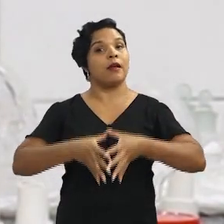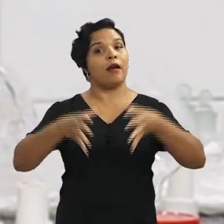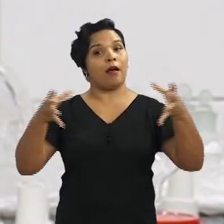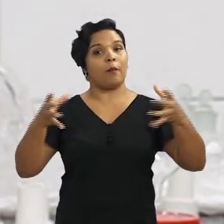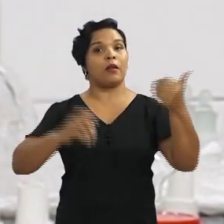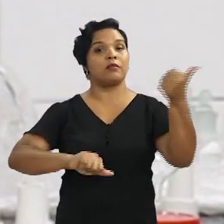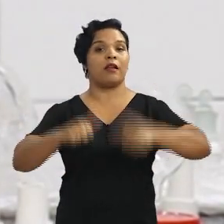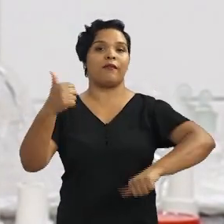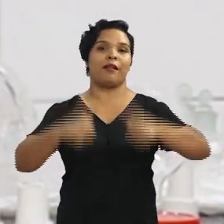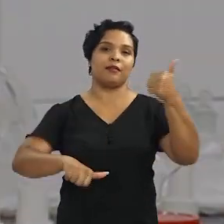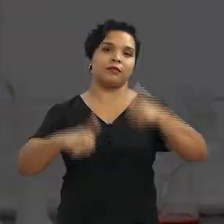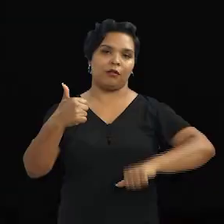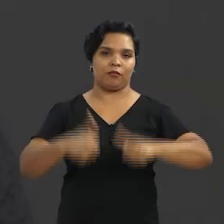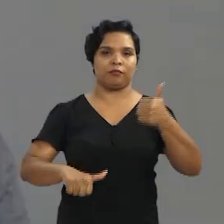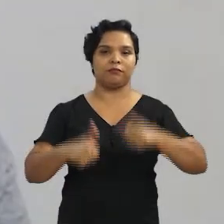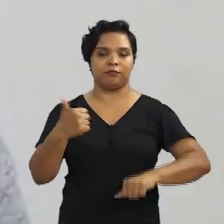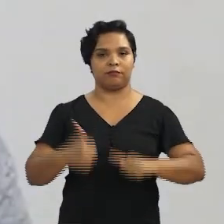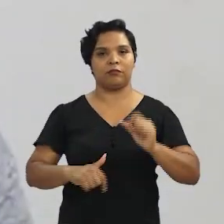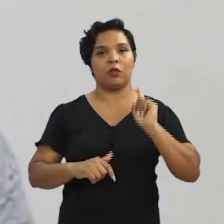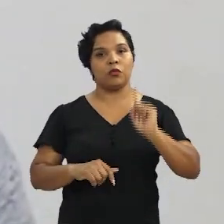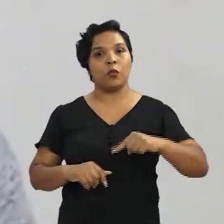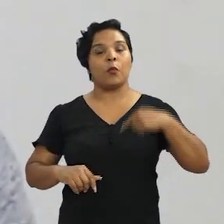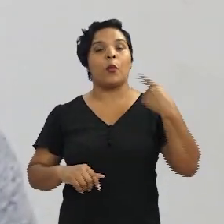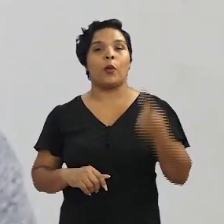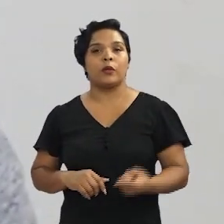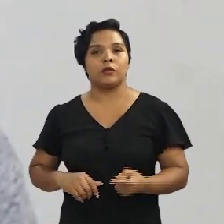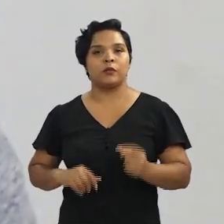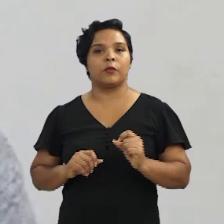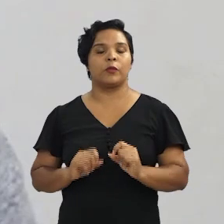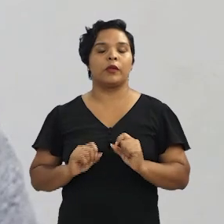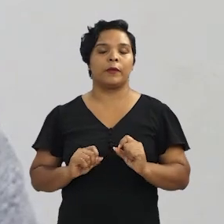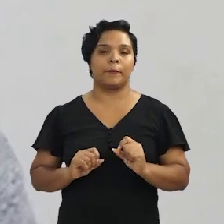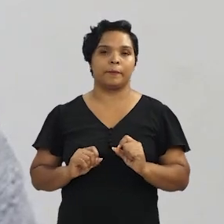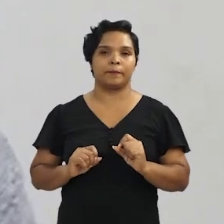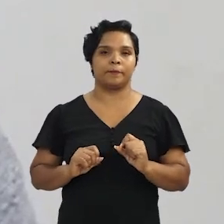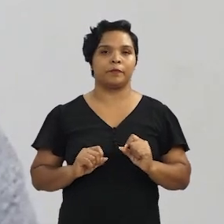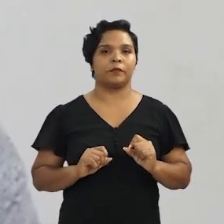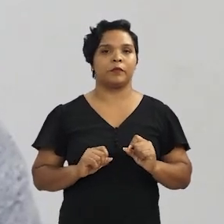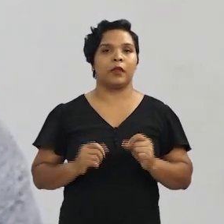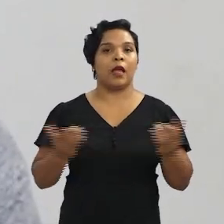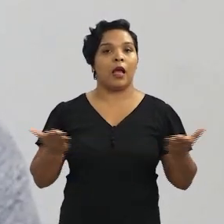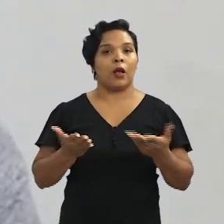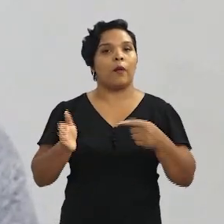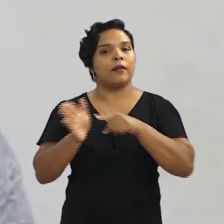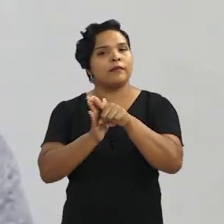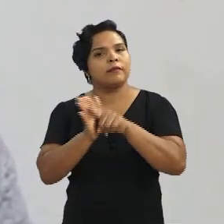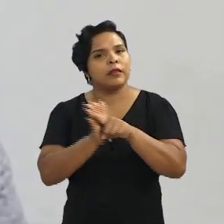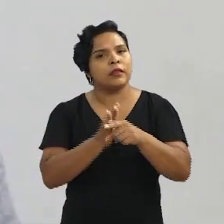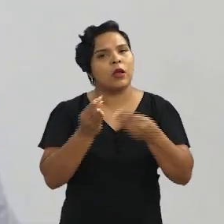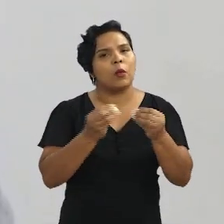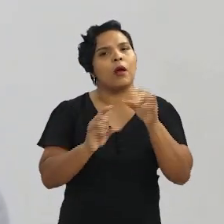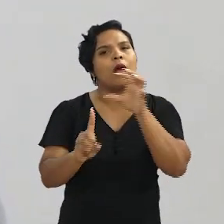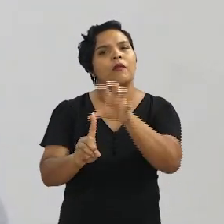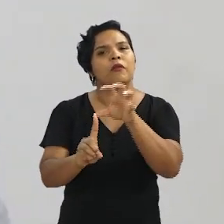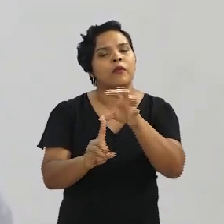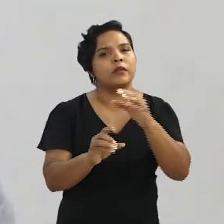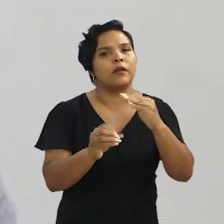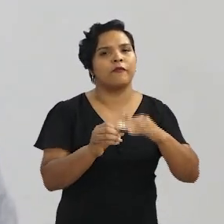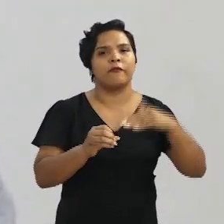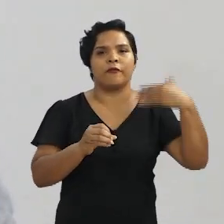mais ampla de avaliação. O nosso próximo passo, eu diria que será agora em analisar como as